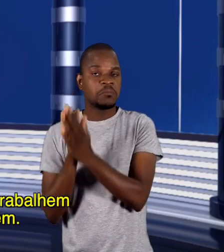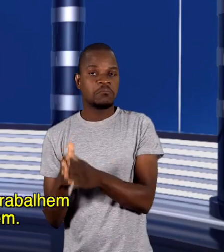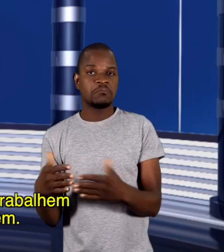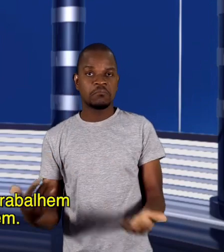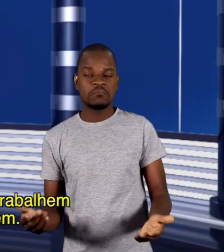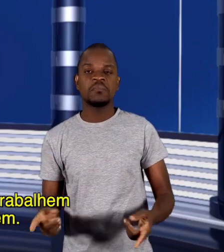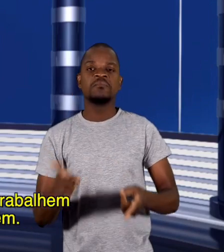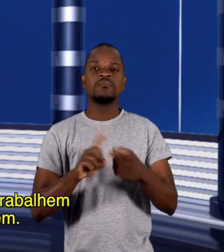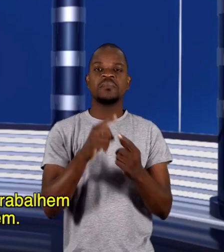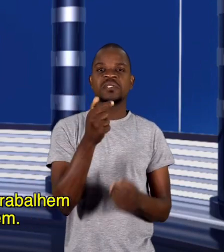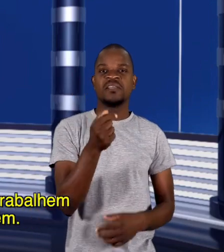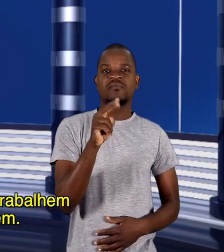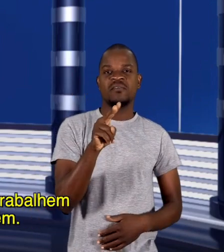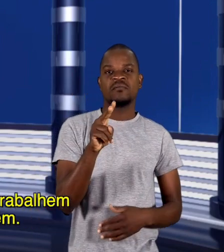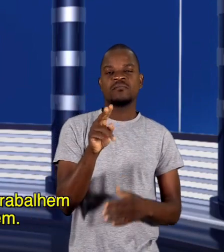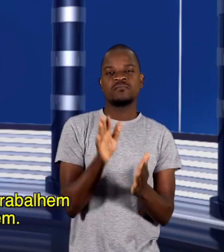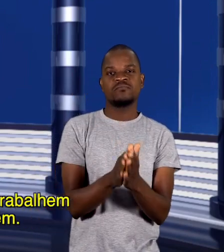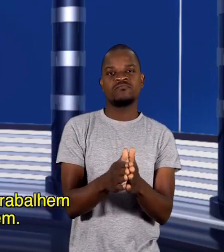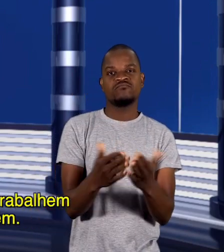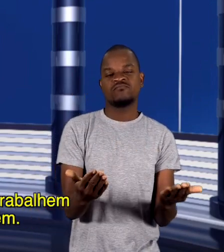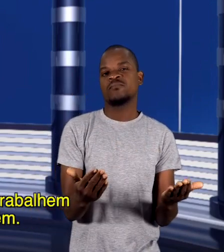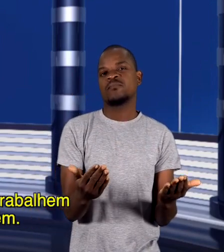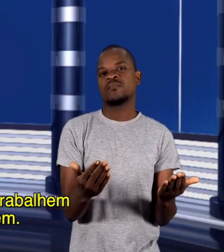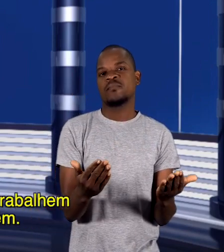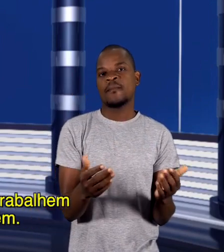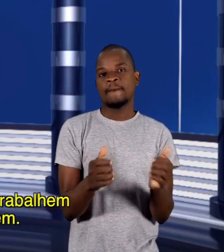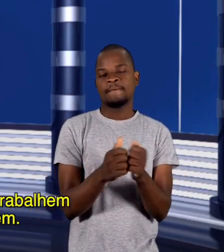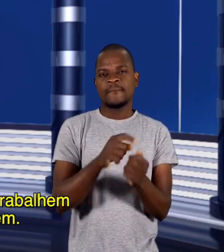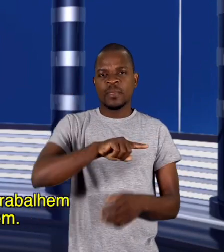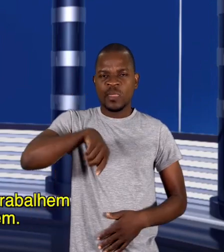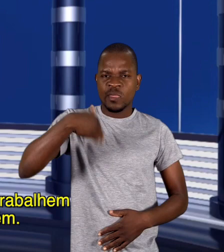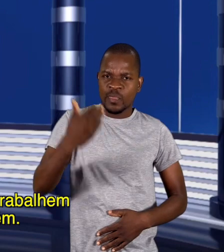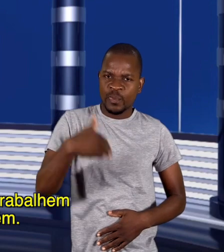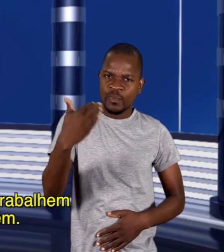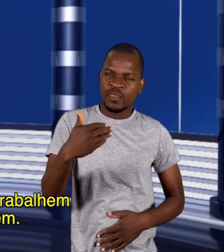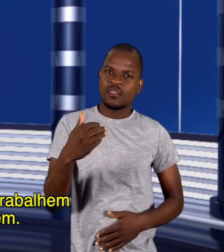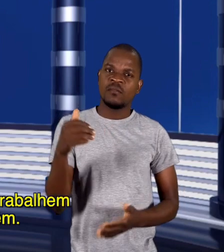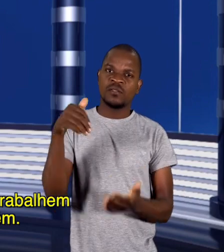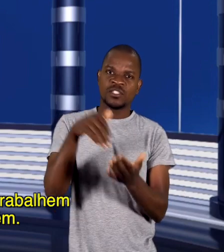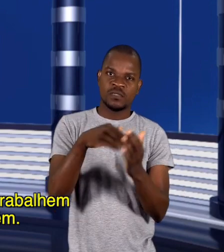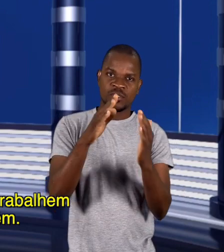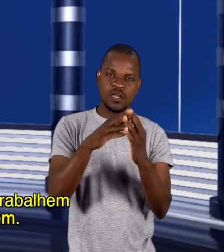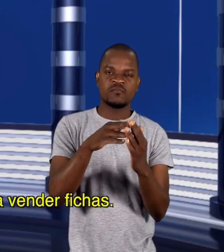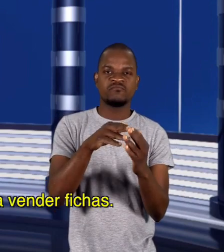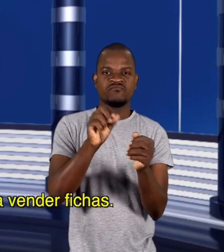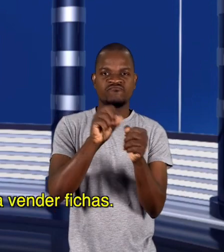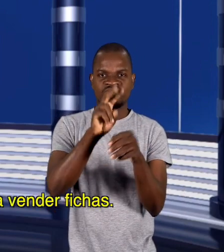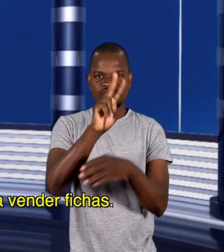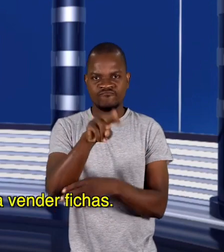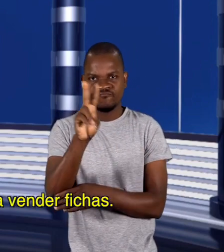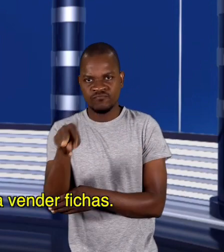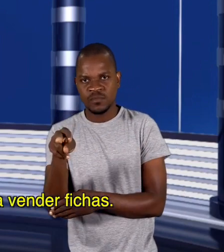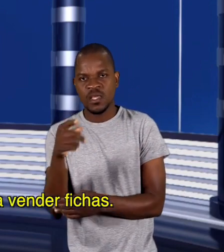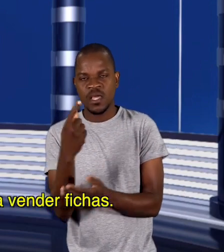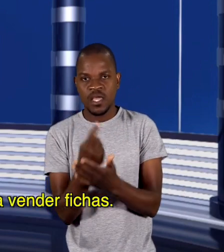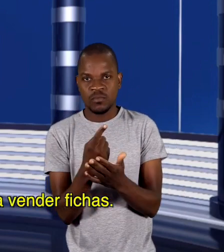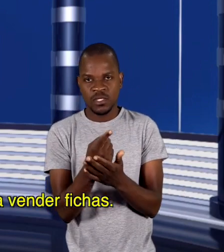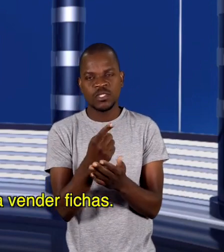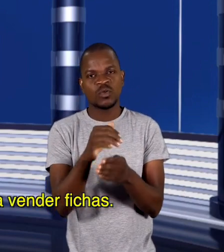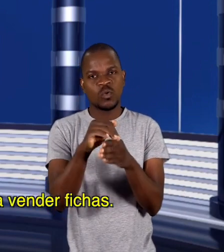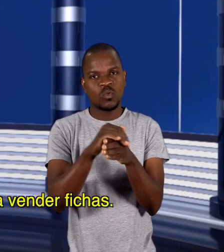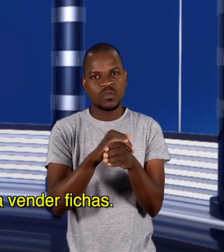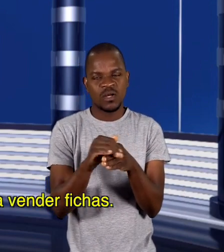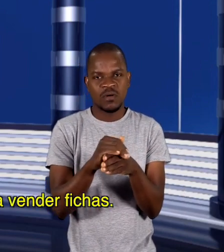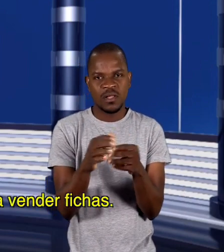apelamos a cada visita que fazemos aos pais é que eles trabalhem com base naquele material que tem mas por exemplo o que acontece é que nós sabemos